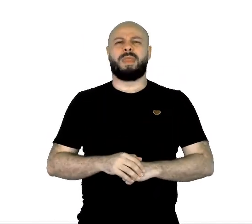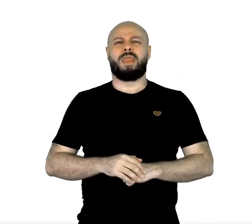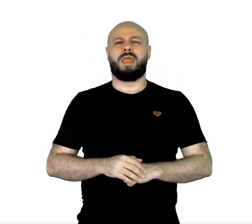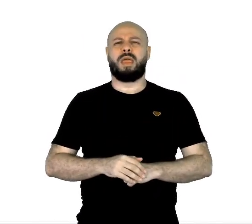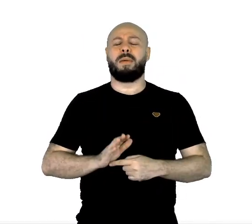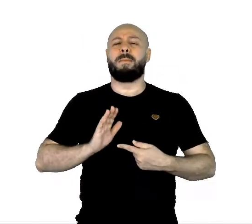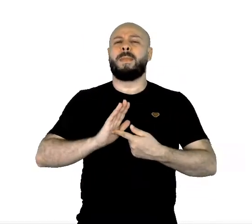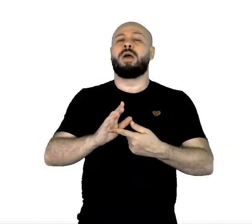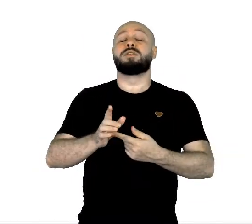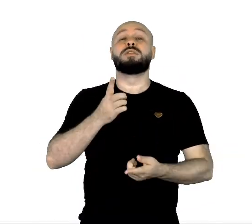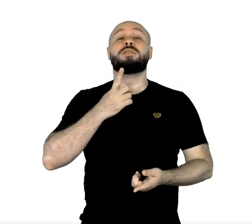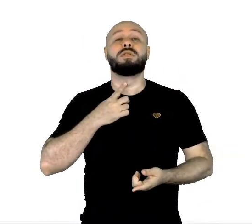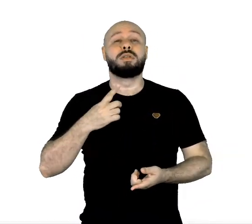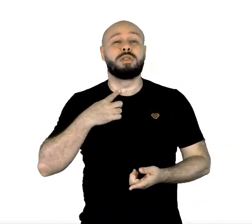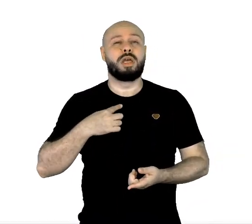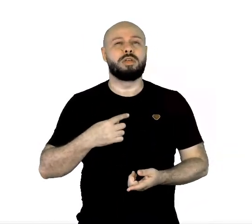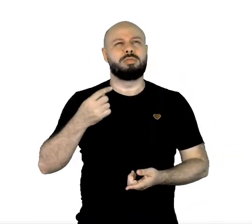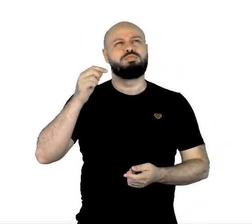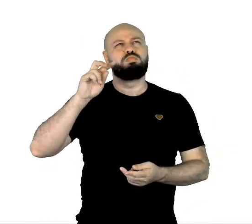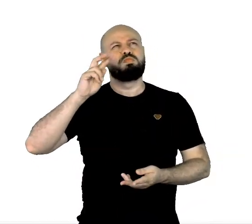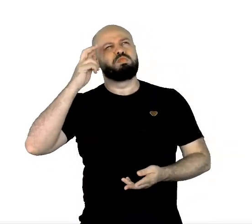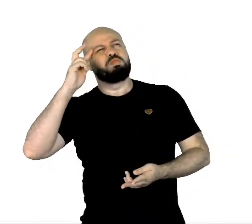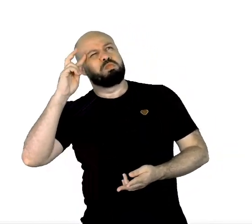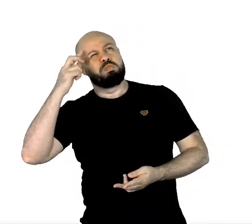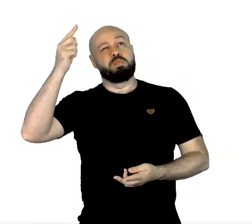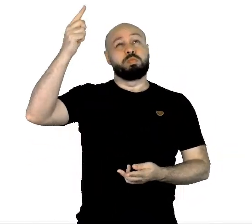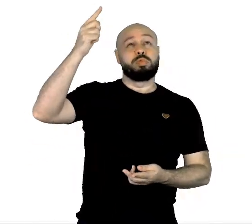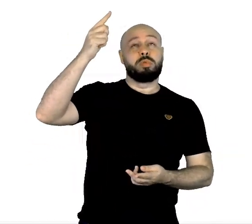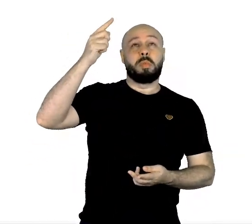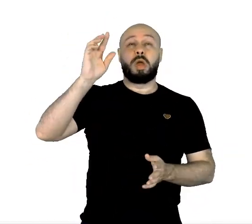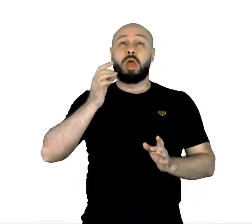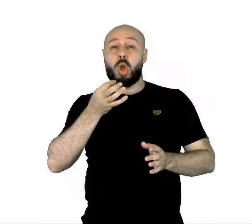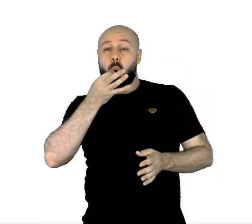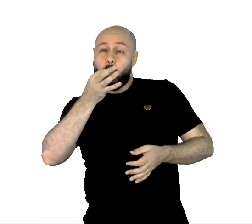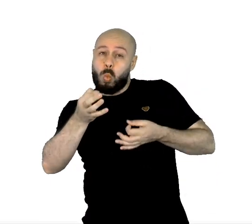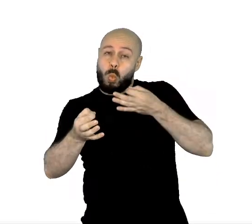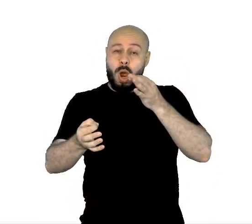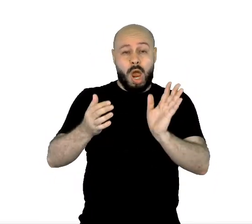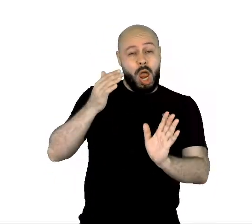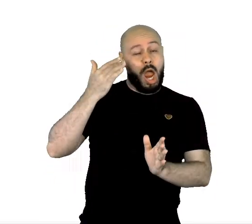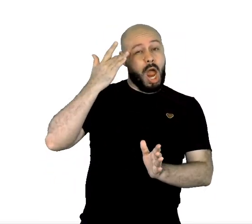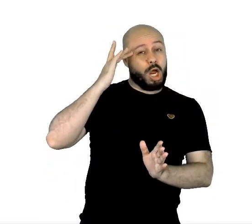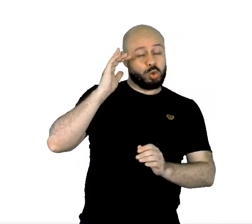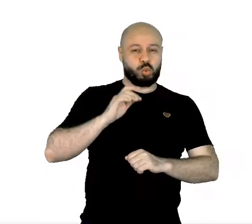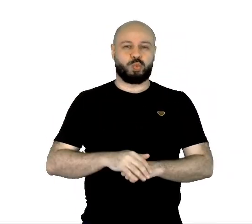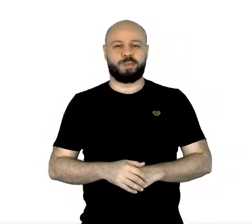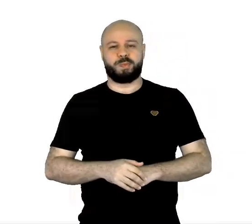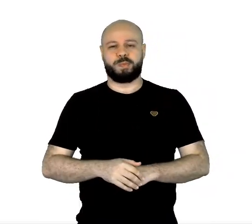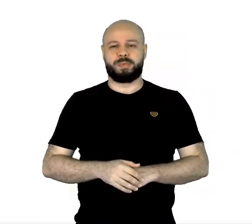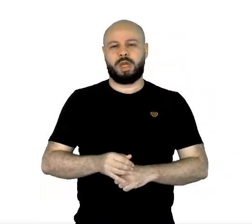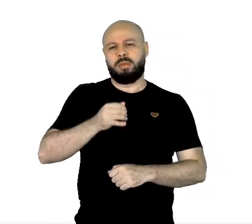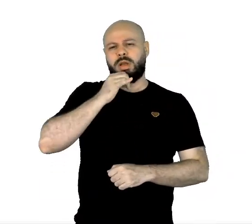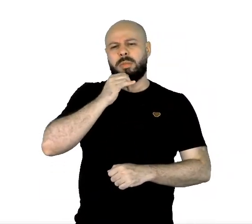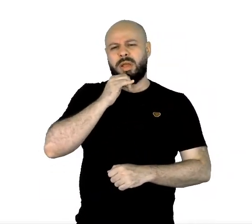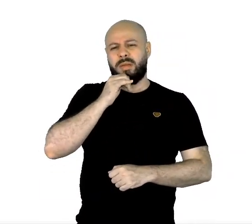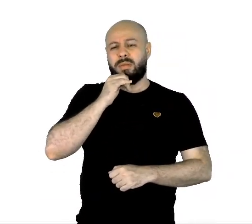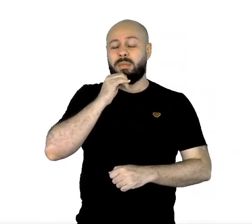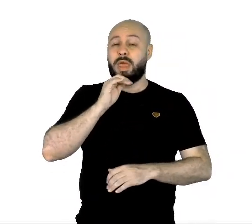indicar desejos, hipóteses ou suposições. Vamos ao exemplo. Talvez o